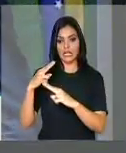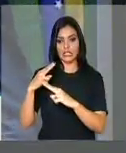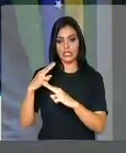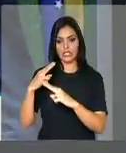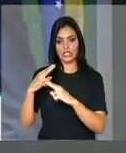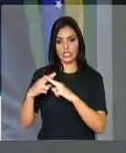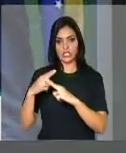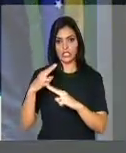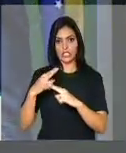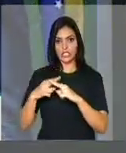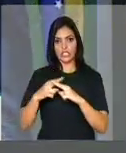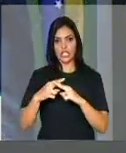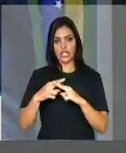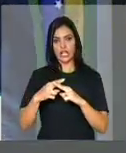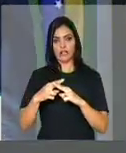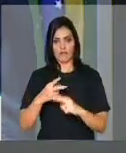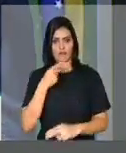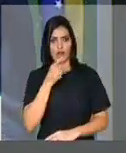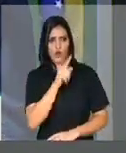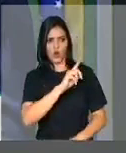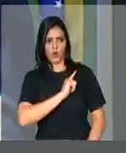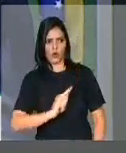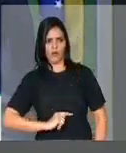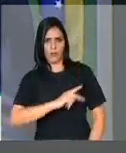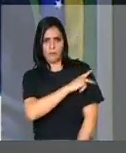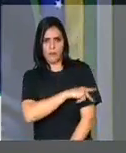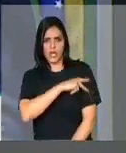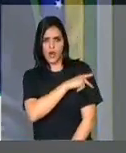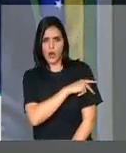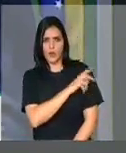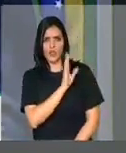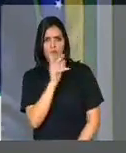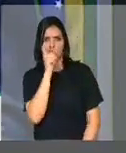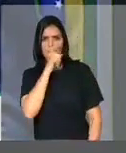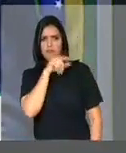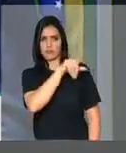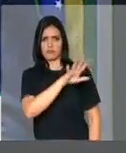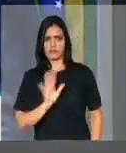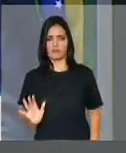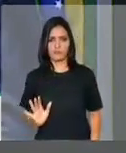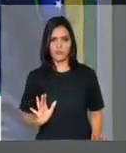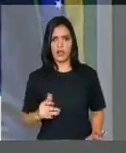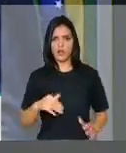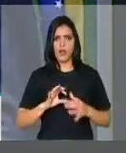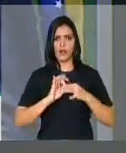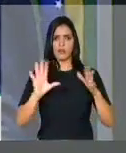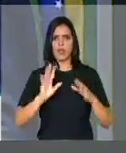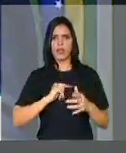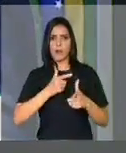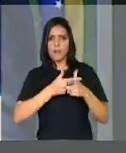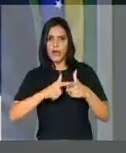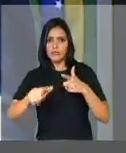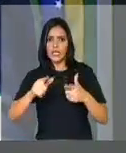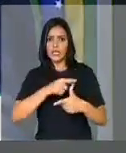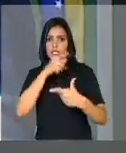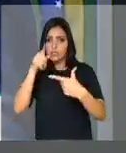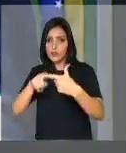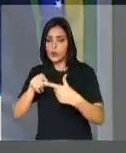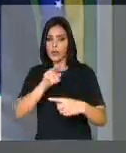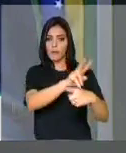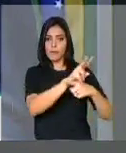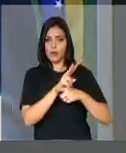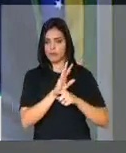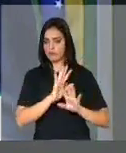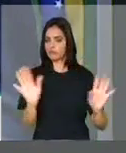desmente governo do Piauí e afirma que não vai liberar parcela de empréstimos.